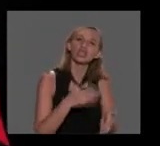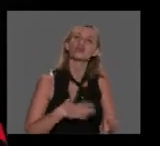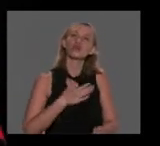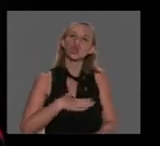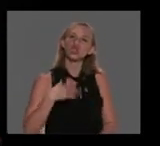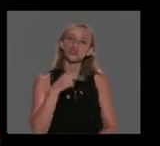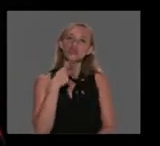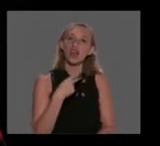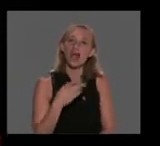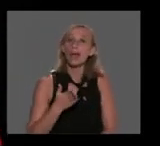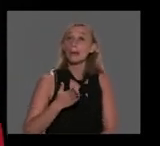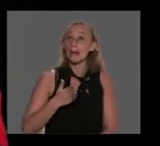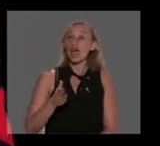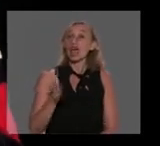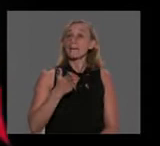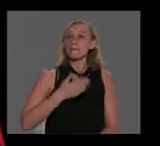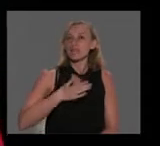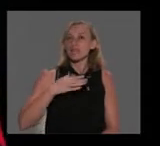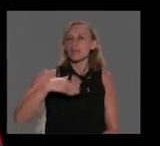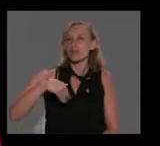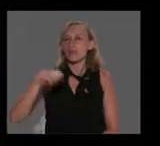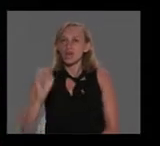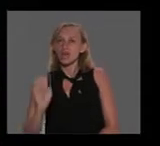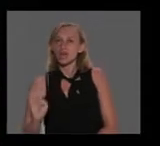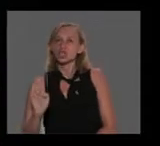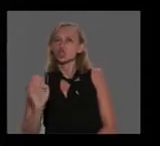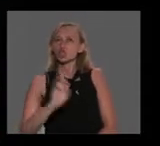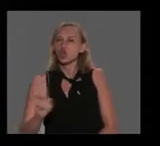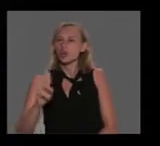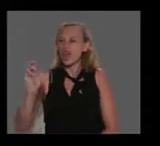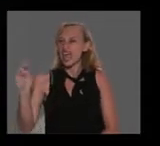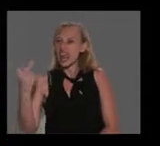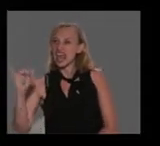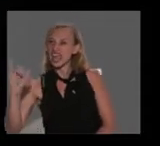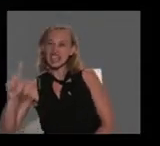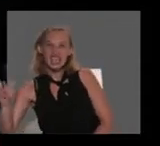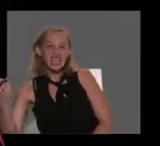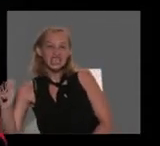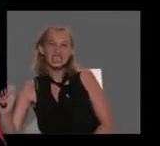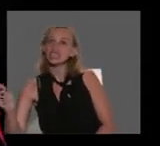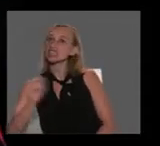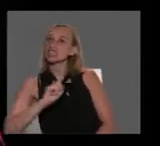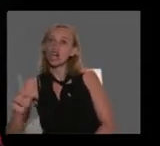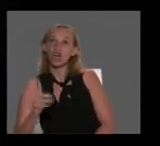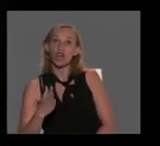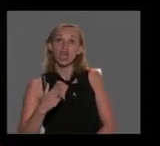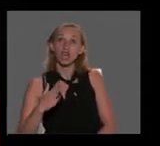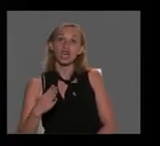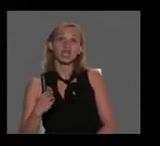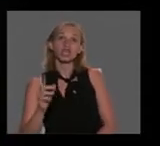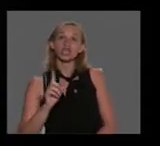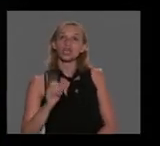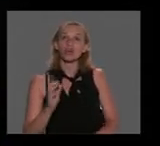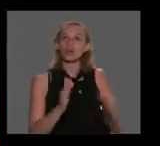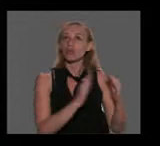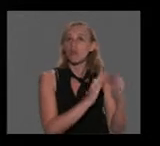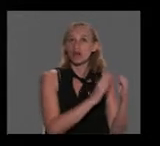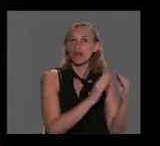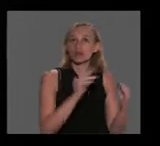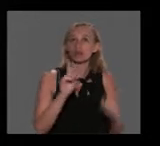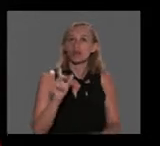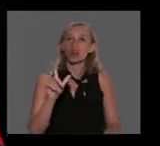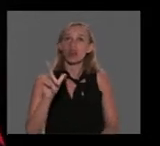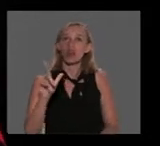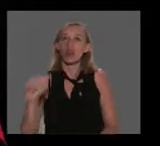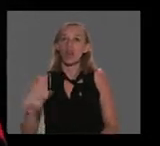narrativa. E eu gosto de falar que a minha mãe não se chama Helena, não mora no Leblon, e eu não vivo a vida que